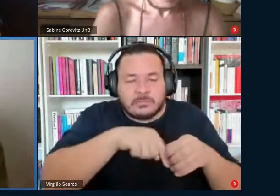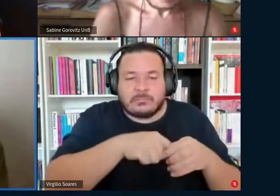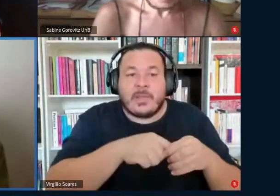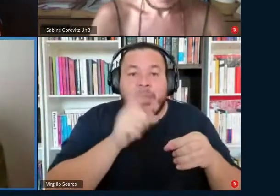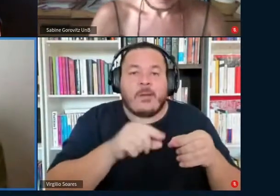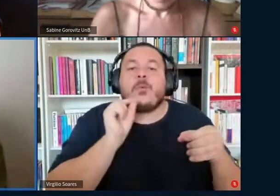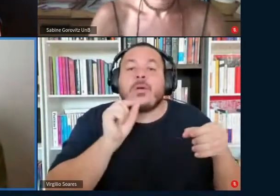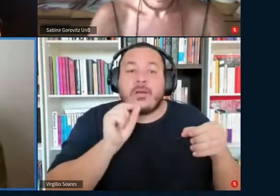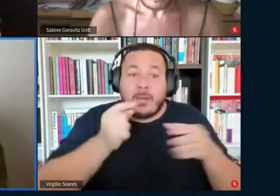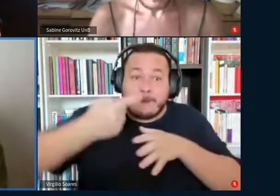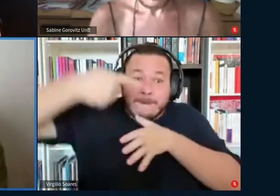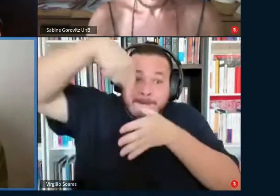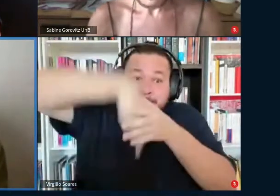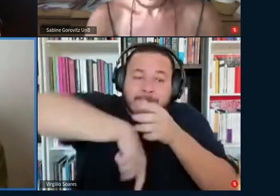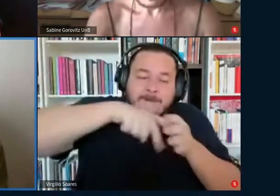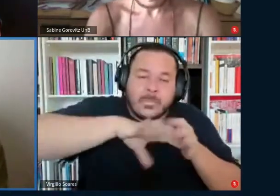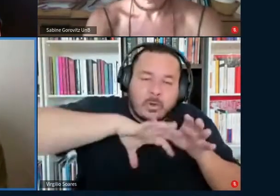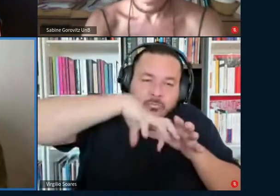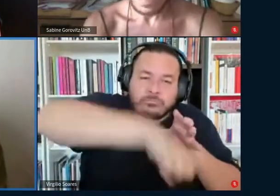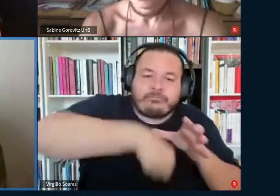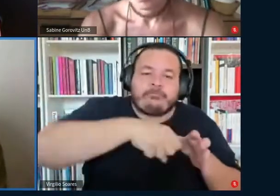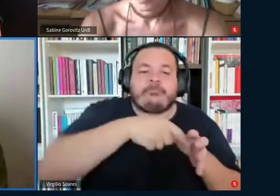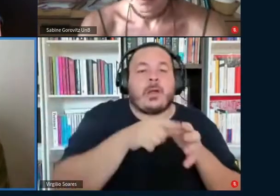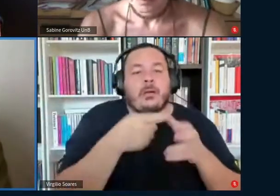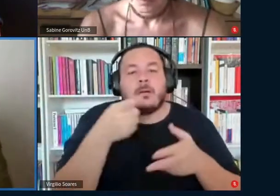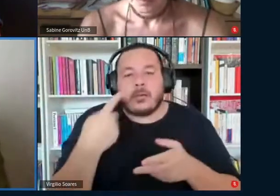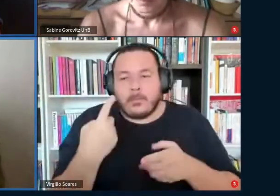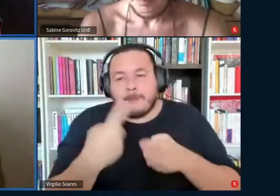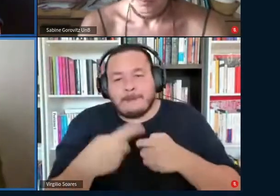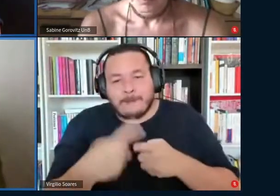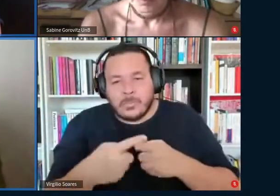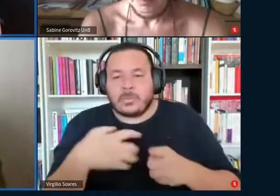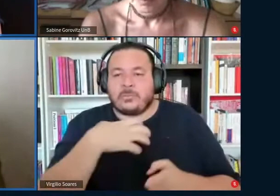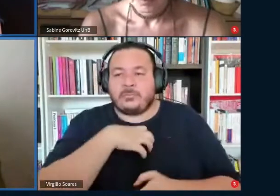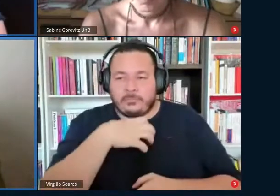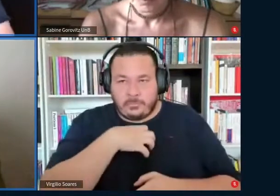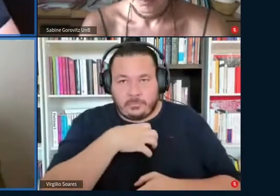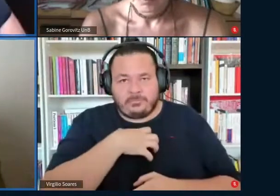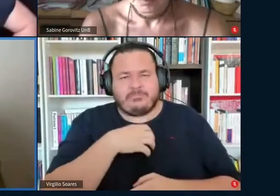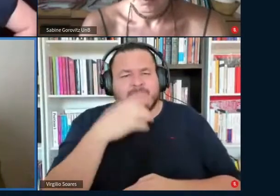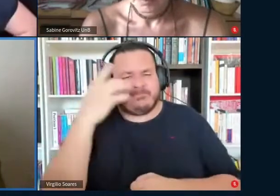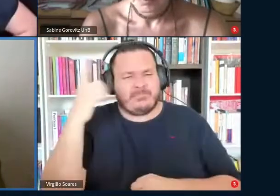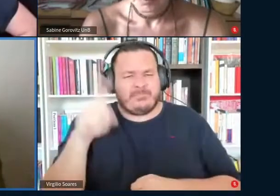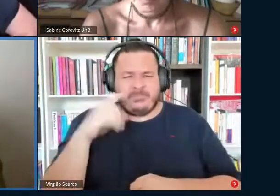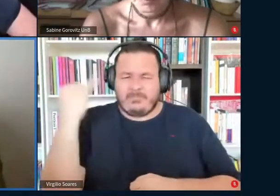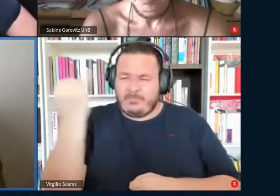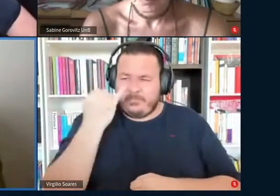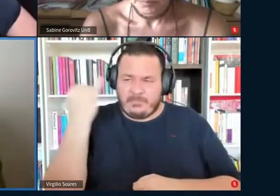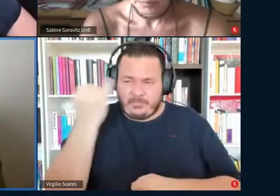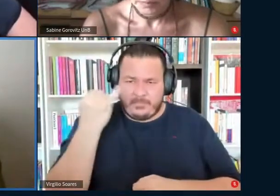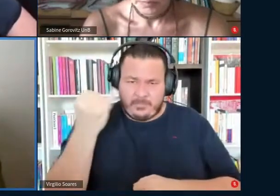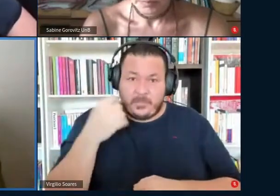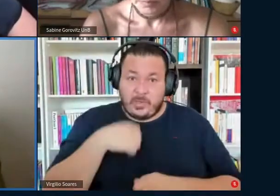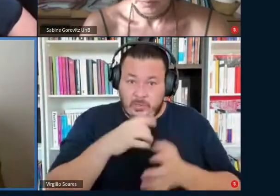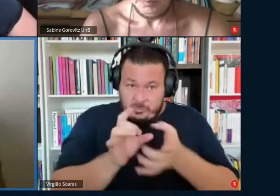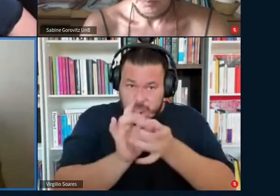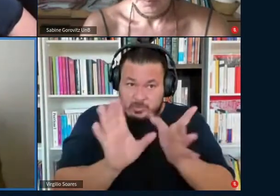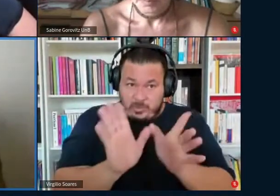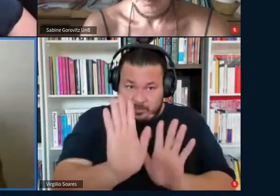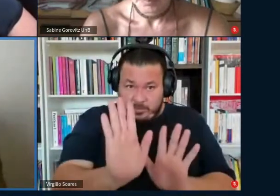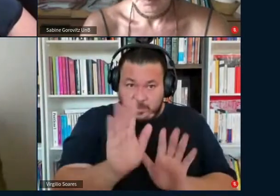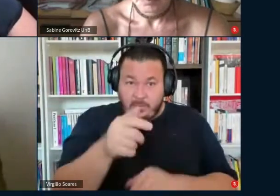discussão sobre esse ponto específico, porque eu acho que é uma questão importante, já te dou a palavra, que é